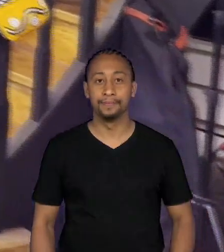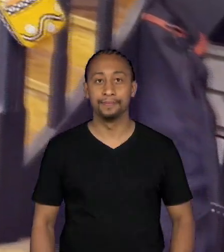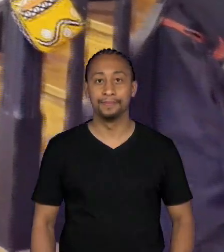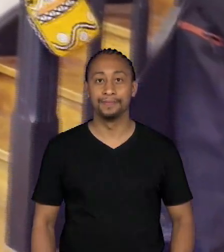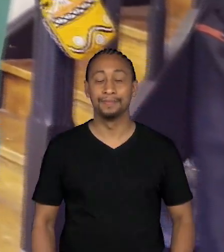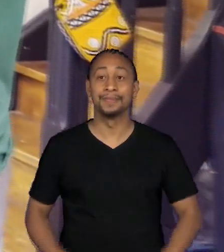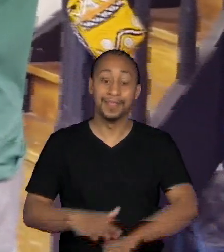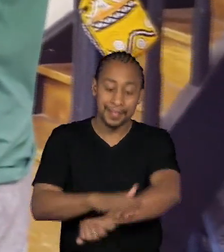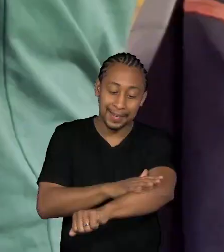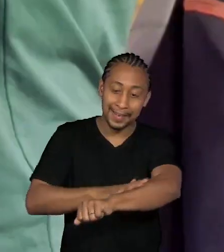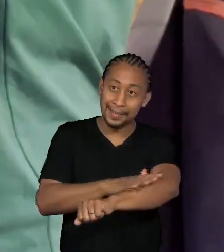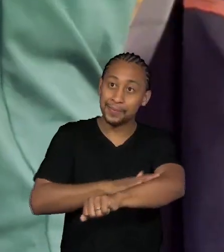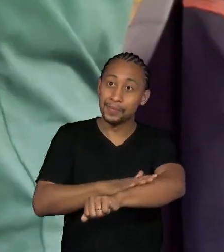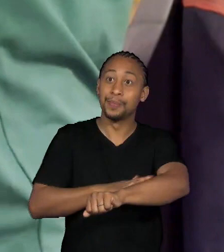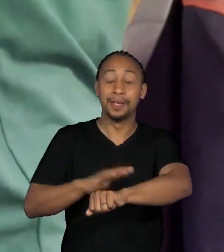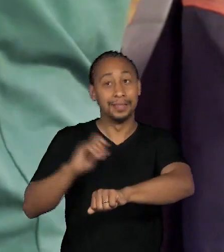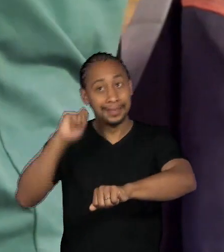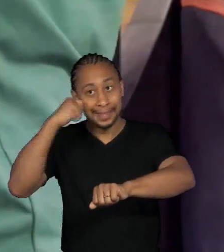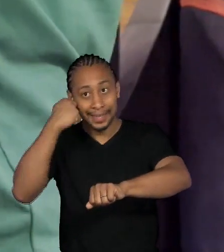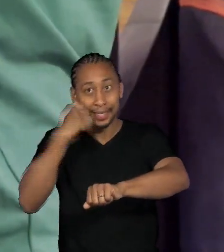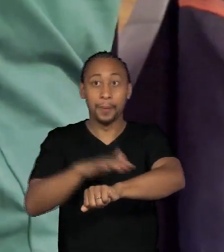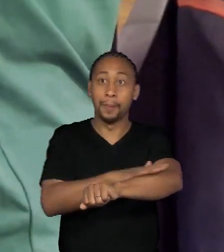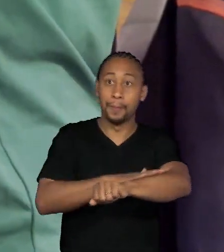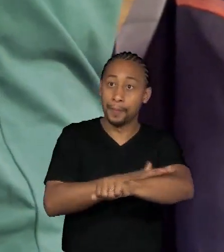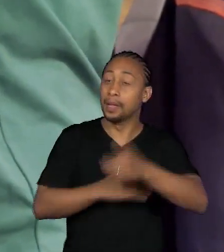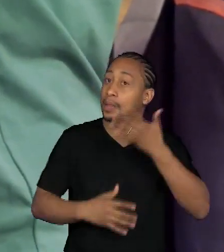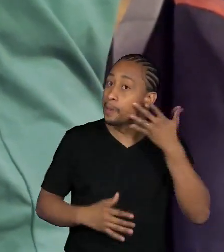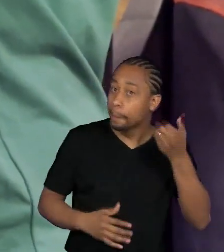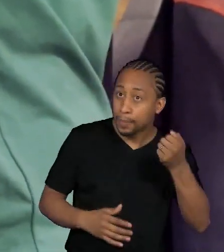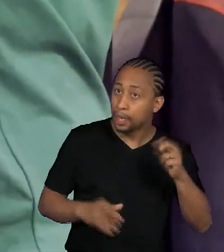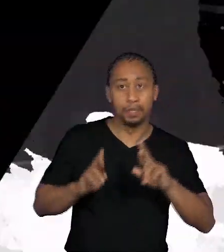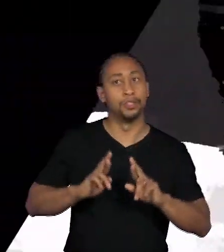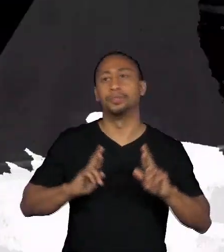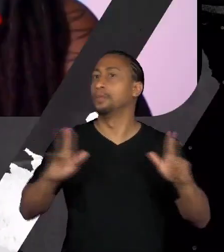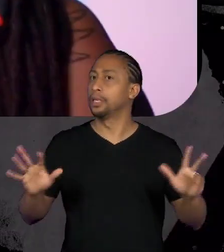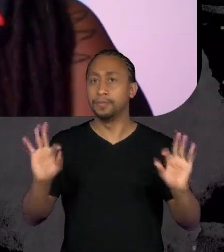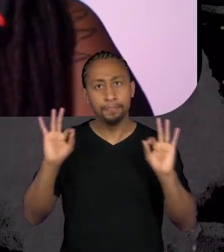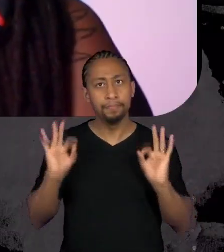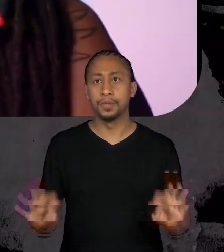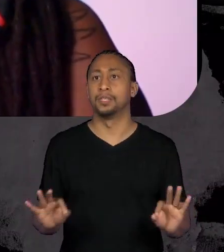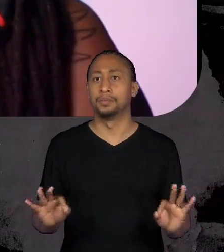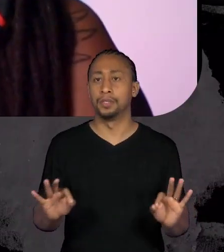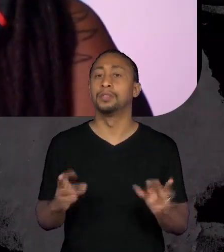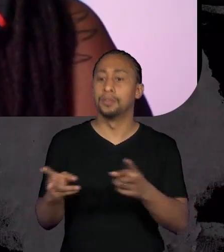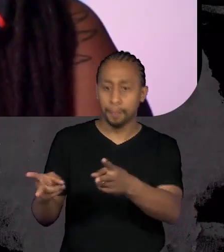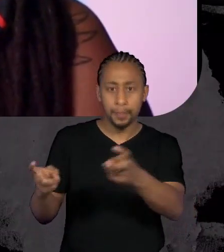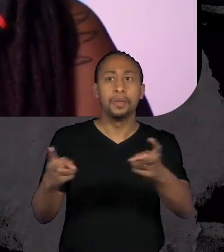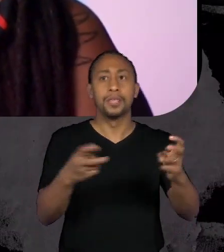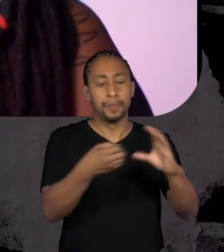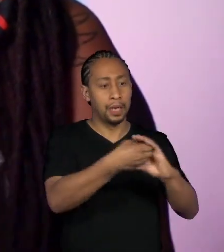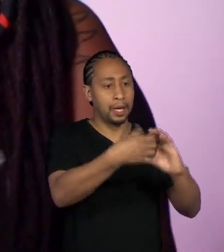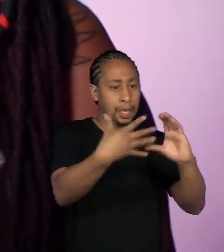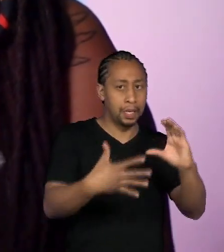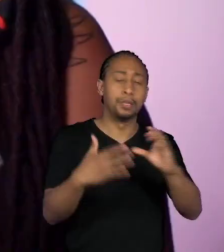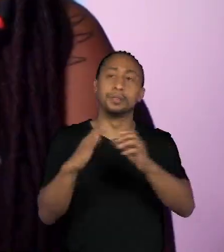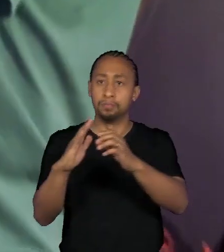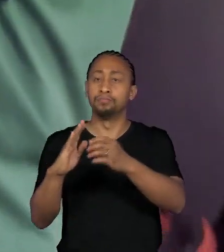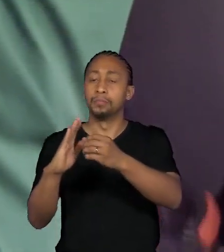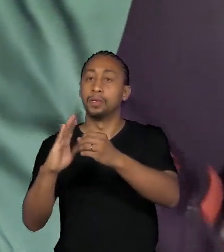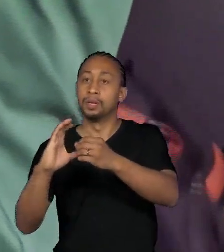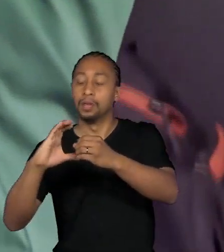Tatuar pele negra e pele branca é diferente completamente, assim. A gente encontra algumas características que são próximas,